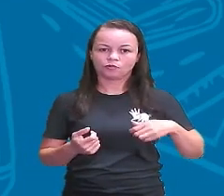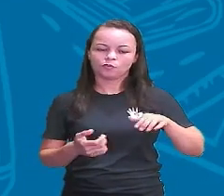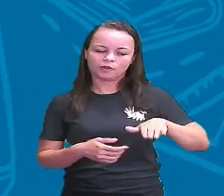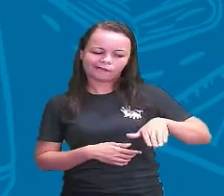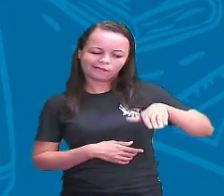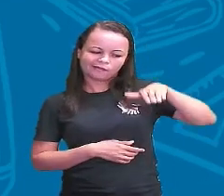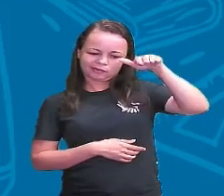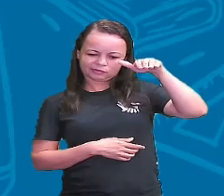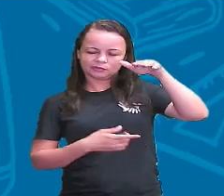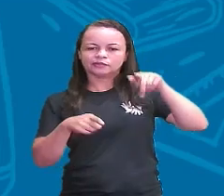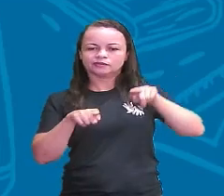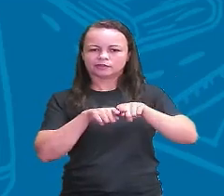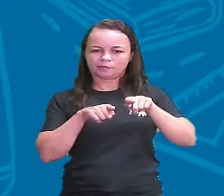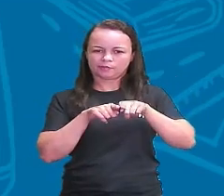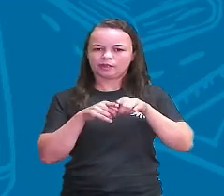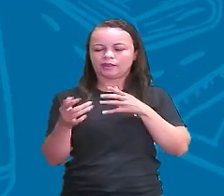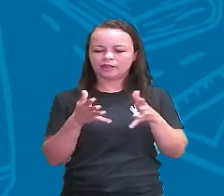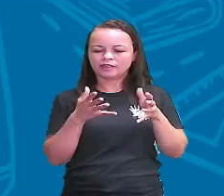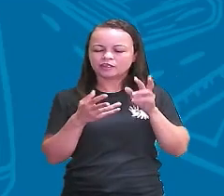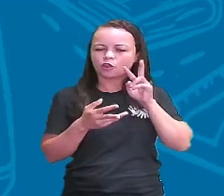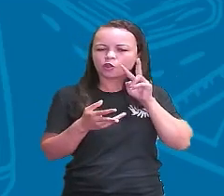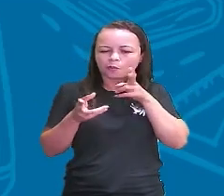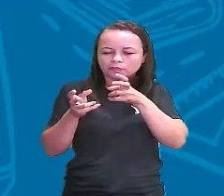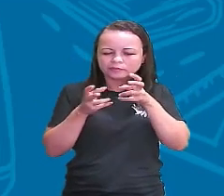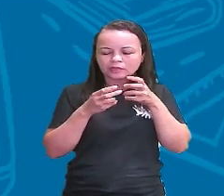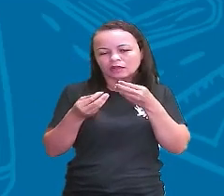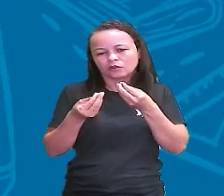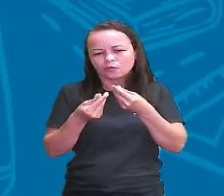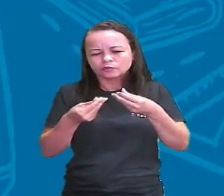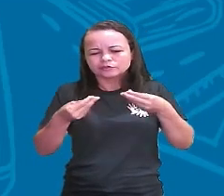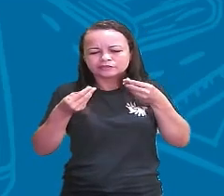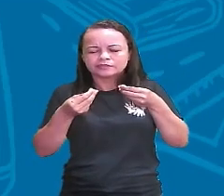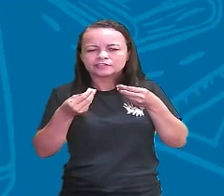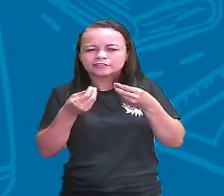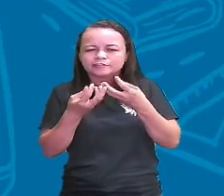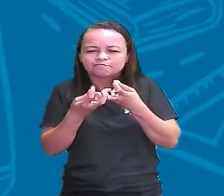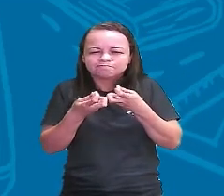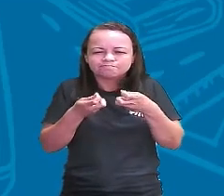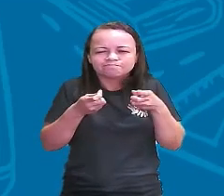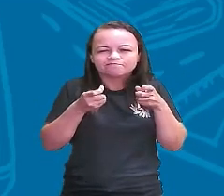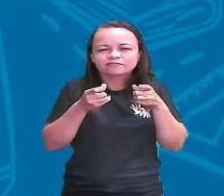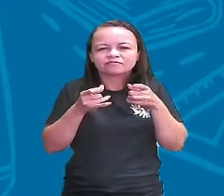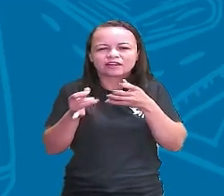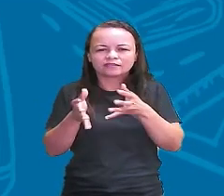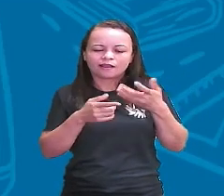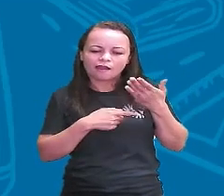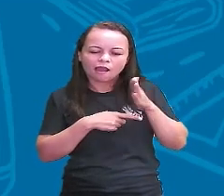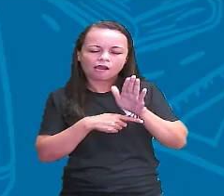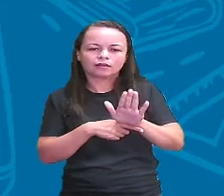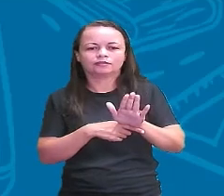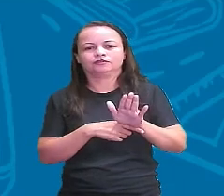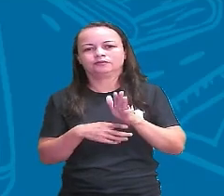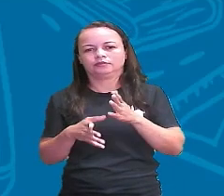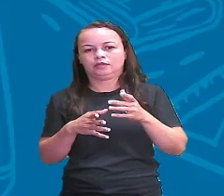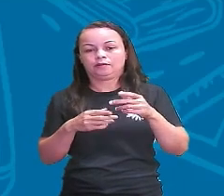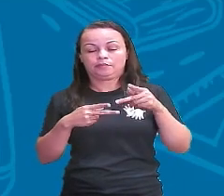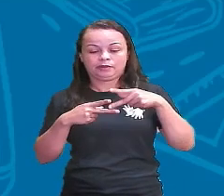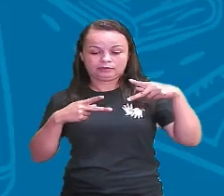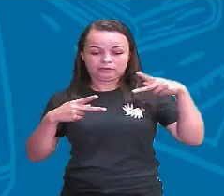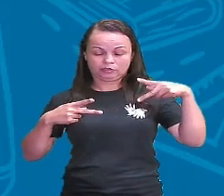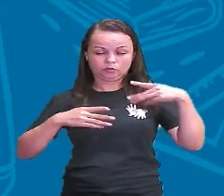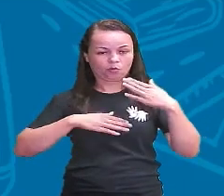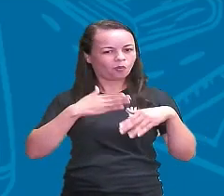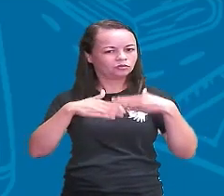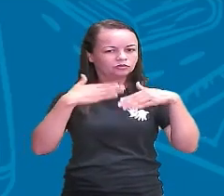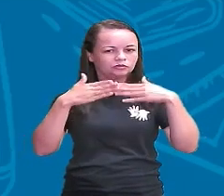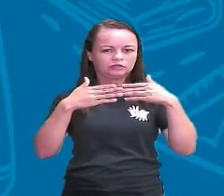e para reparar estruturas desgastadas, tá certo? As proteínas vão estar principalmente associadas no processo de